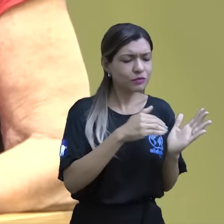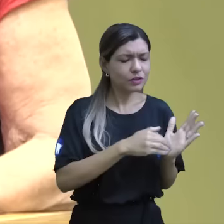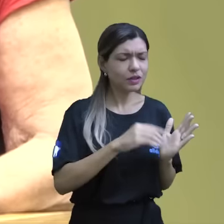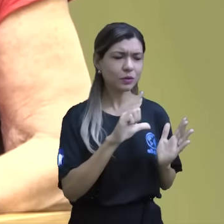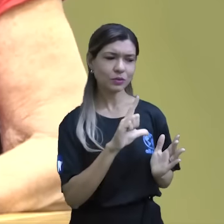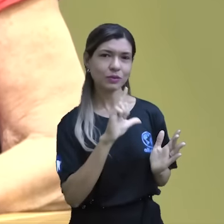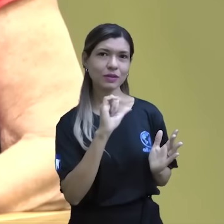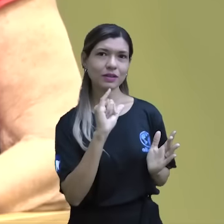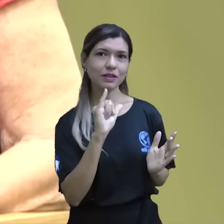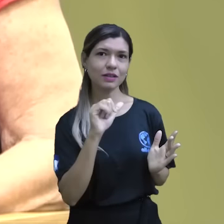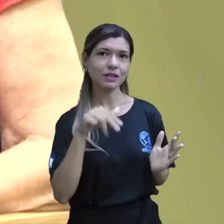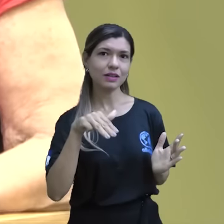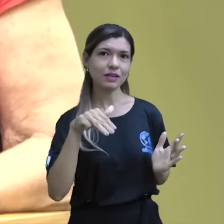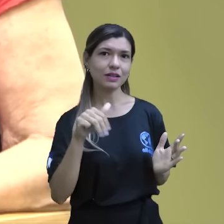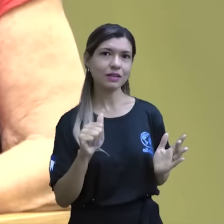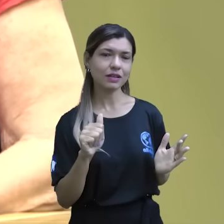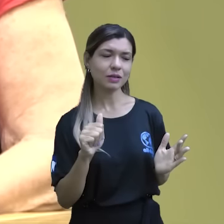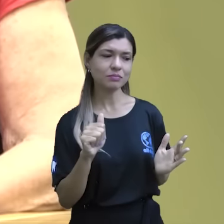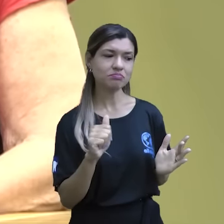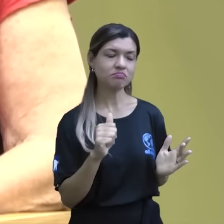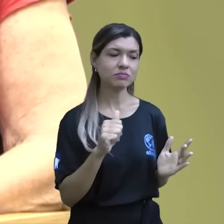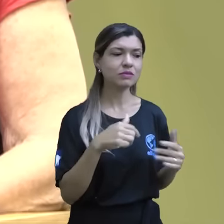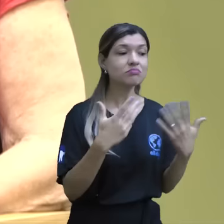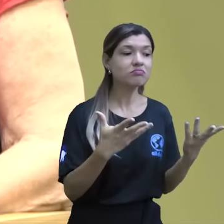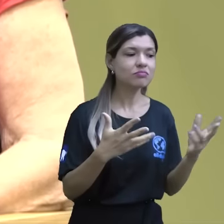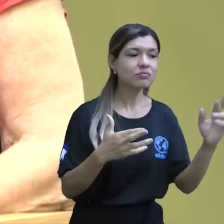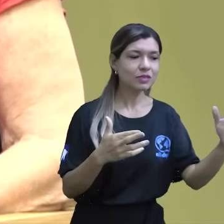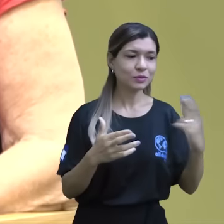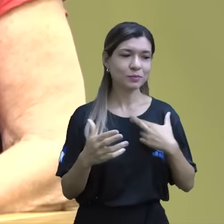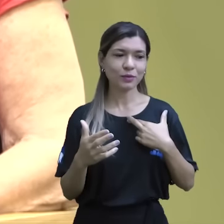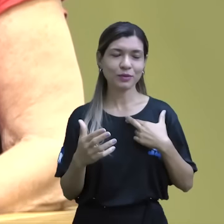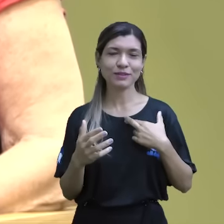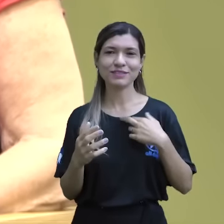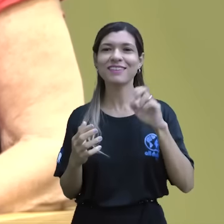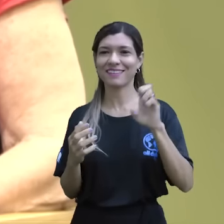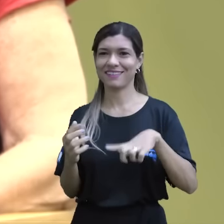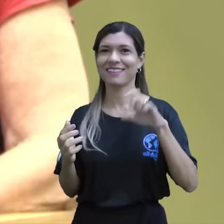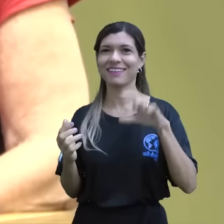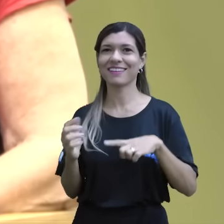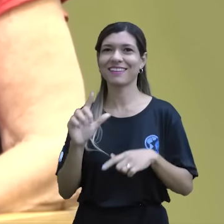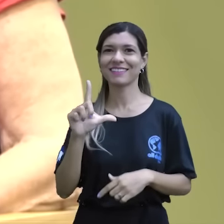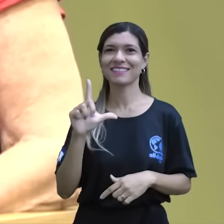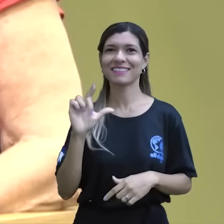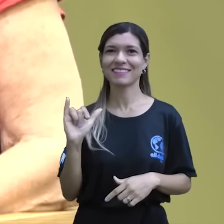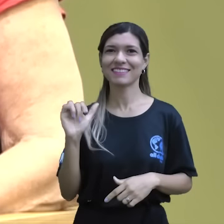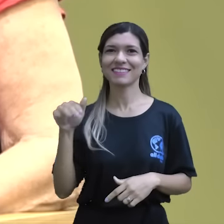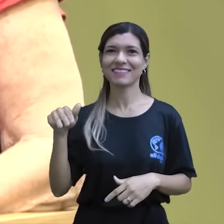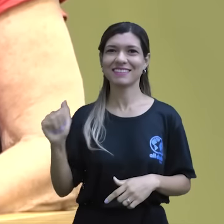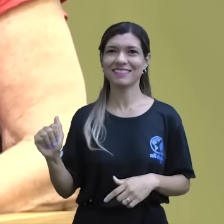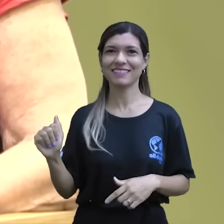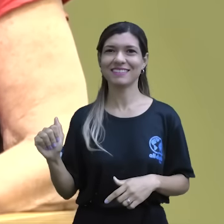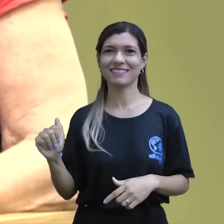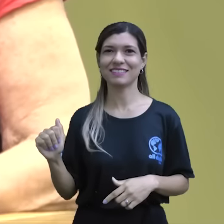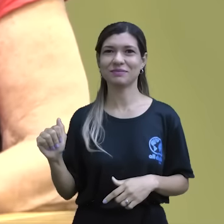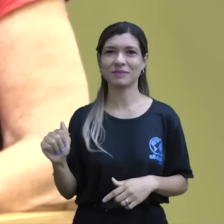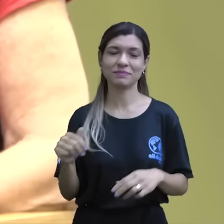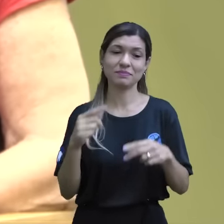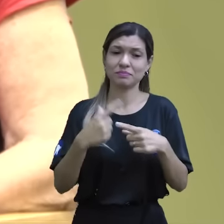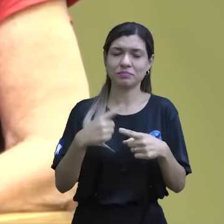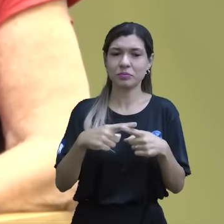mas é justamente por isso, você tem que pegar o Lima Barreto. E aí eu fiz o mestrado, que eu concluí com a